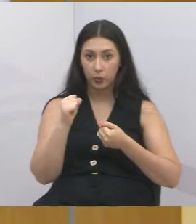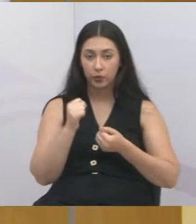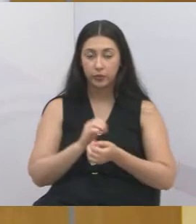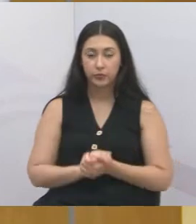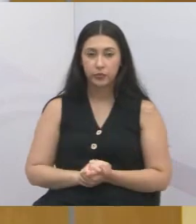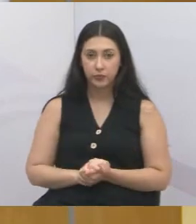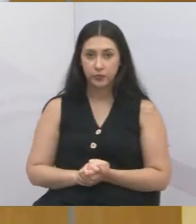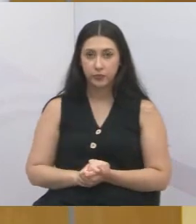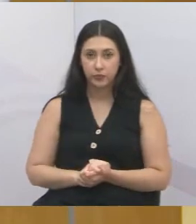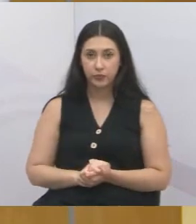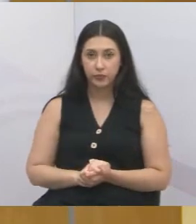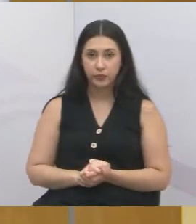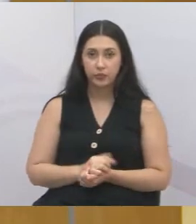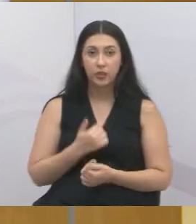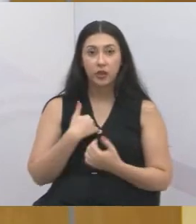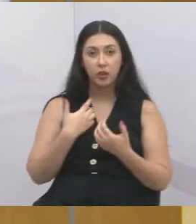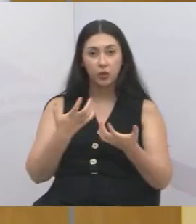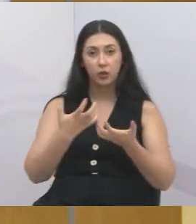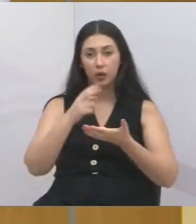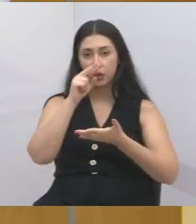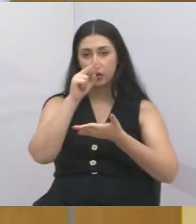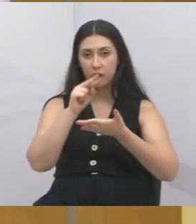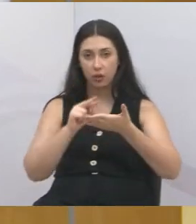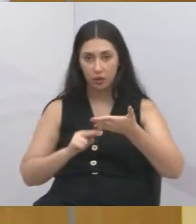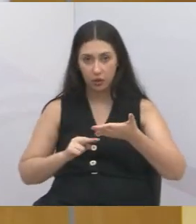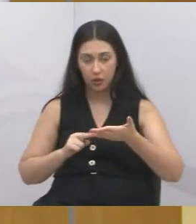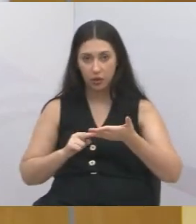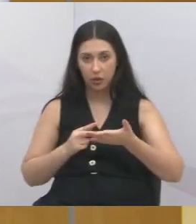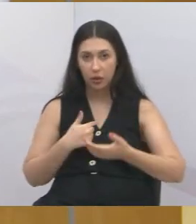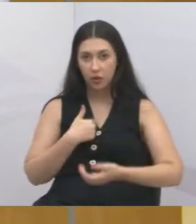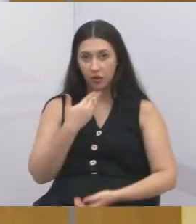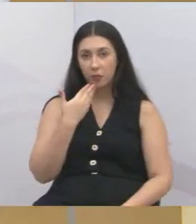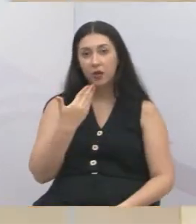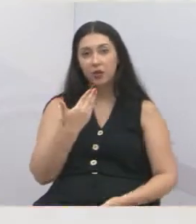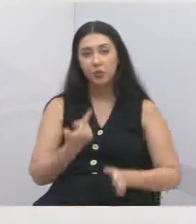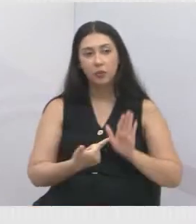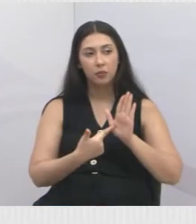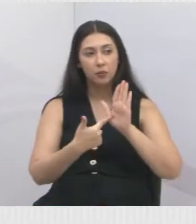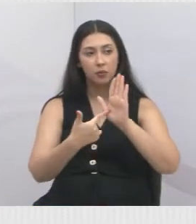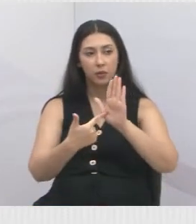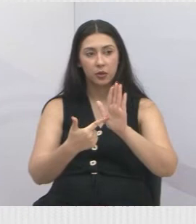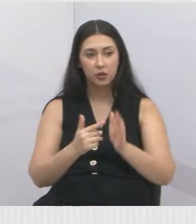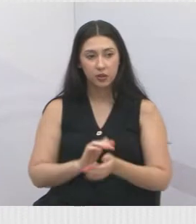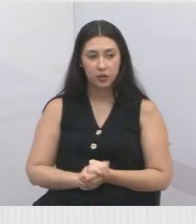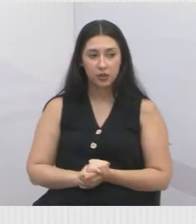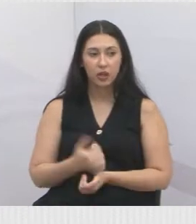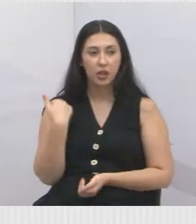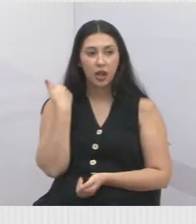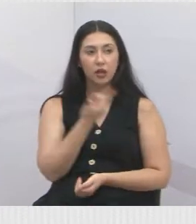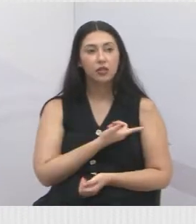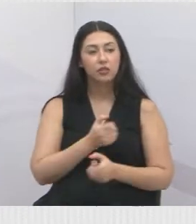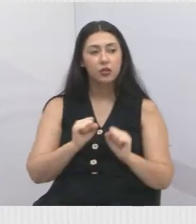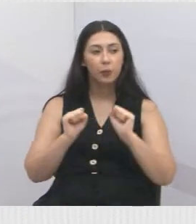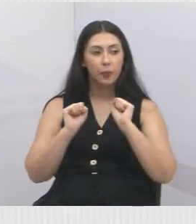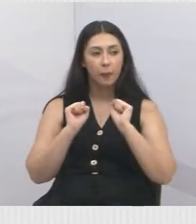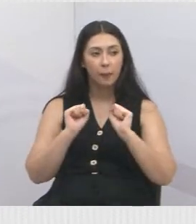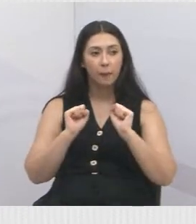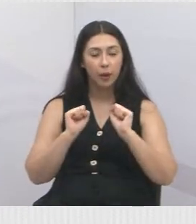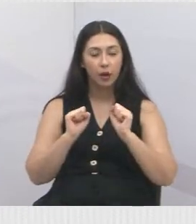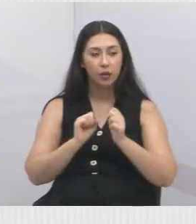complementar. E eu quero ler aqui para vocês, vou pedir para que coloque, para que a gente forme aqui